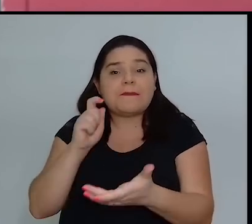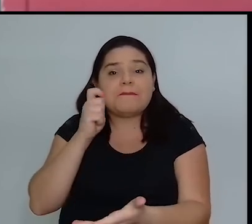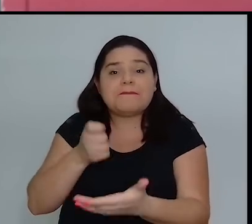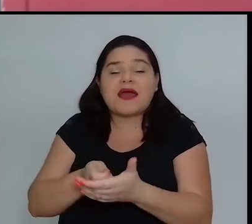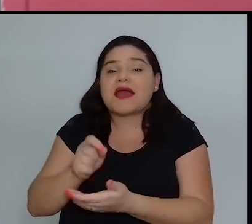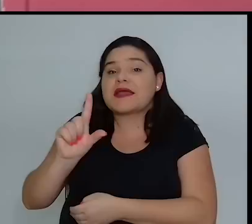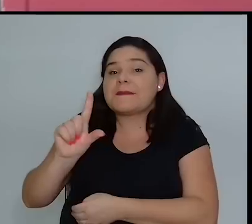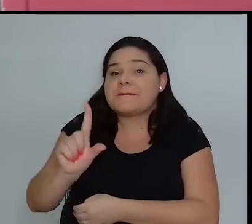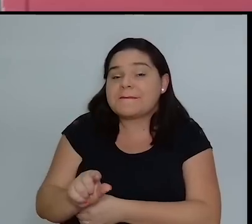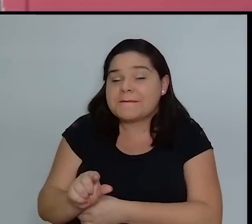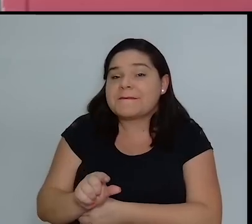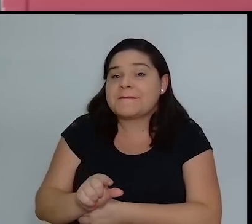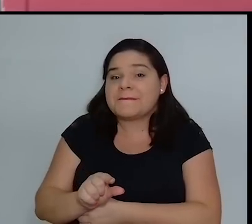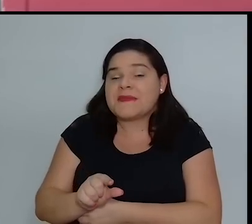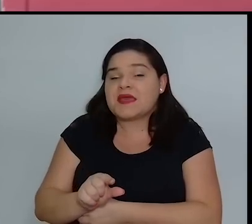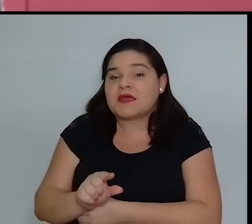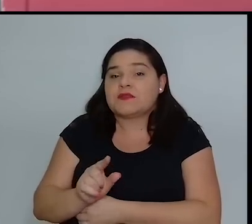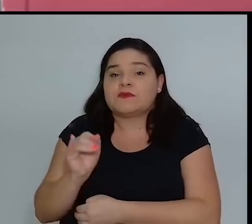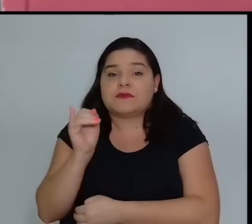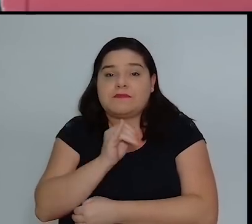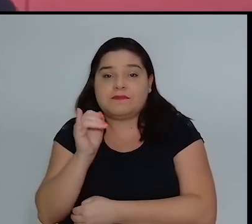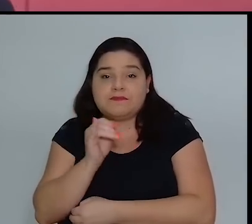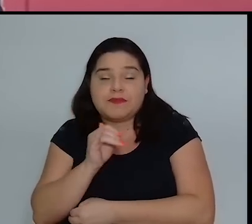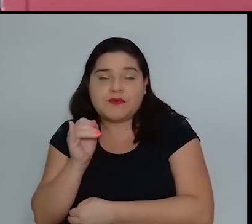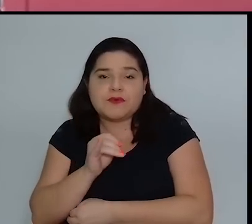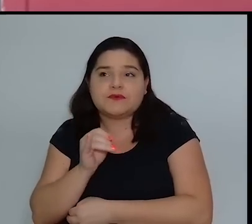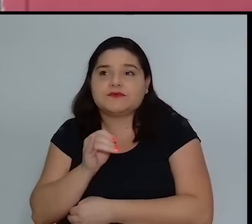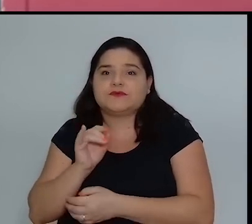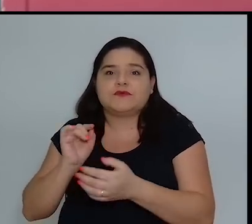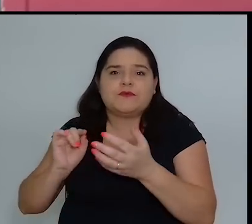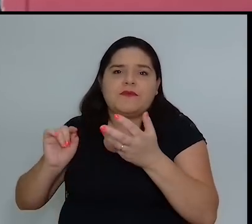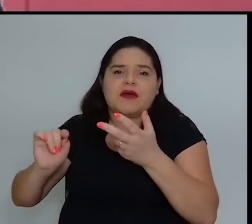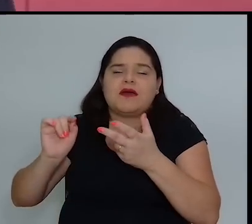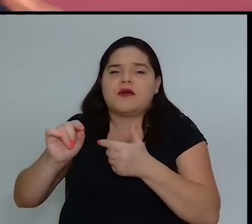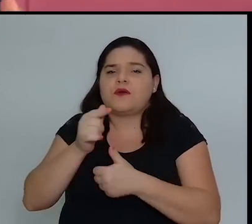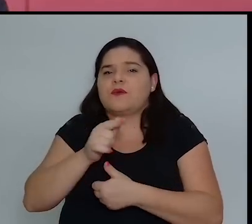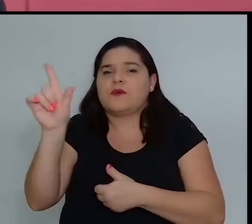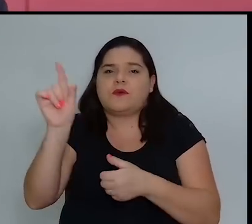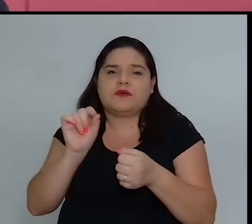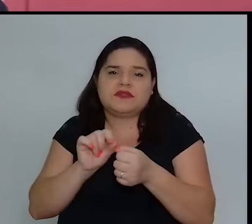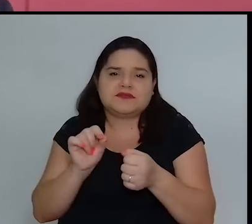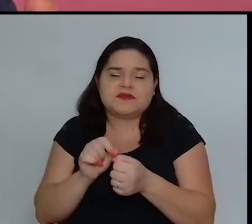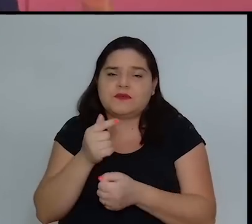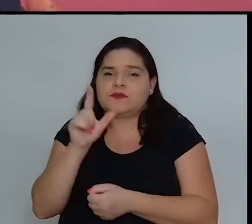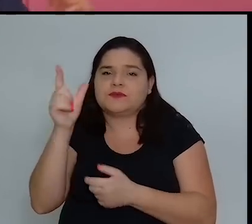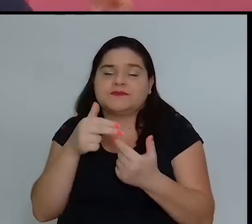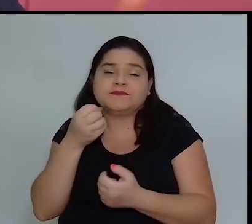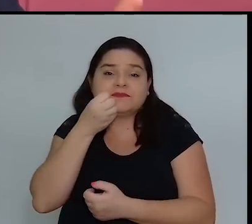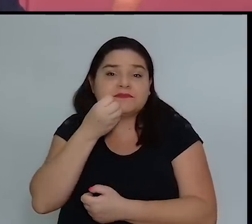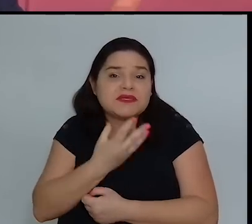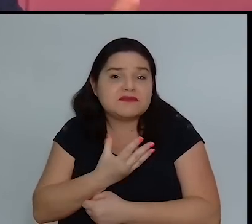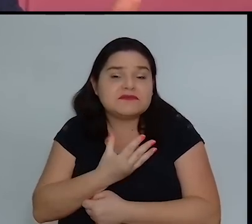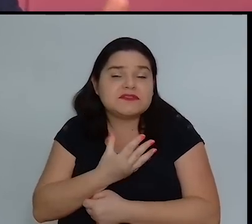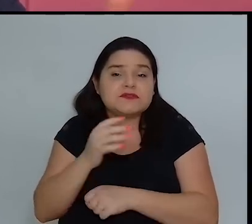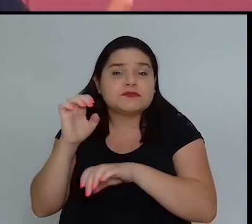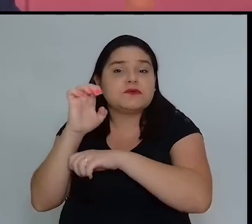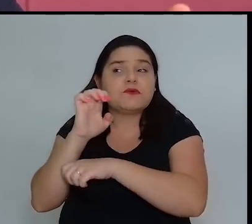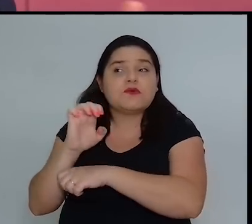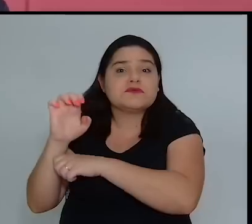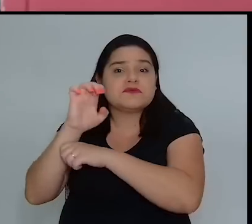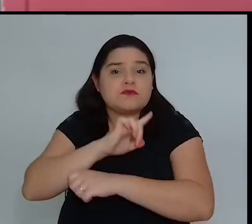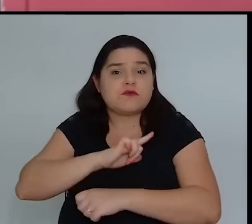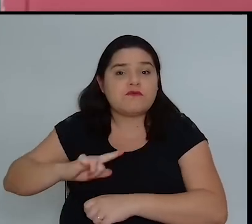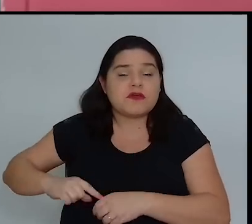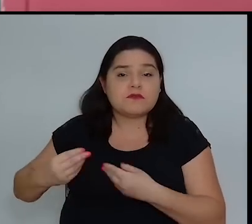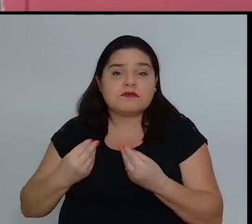Pague Menos impostos tantas outras ações e benefícios que o estado dá para outras outros